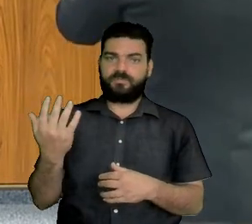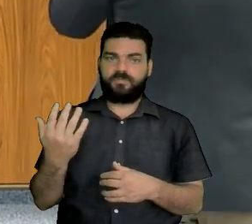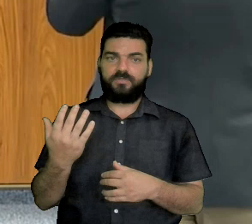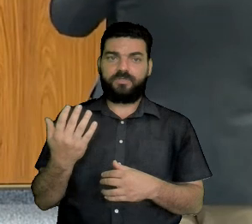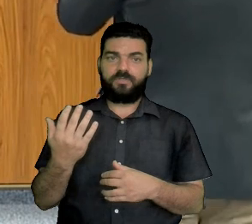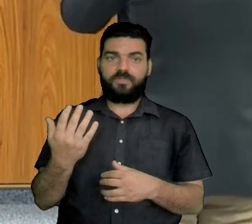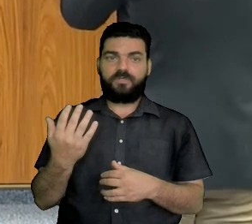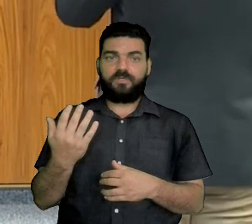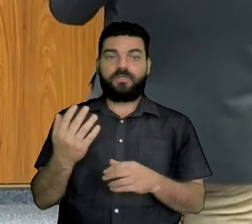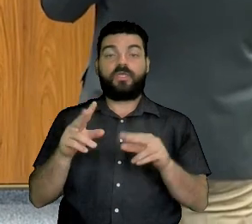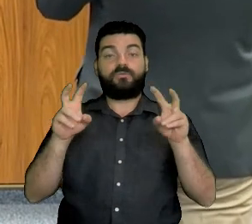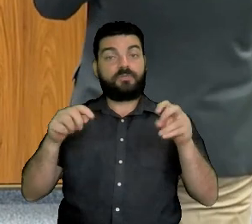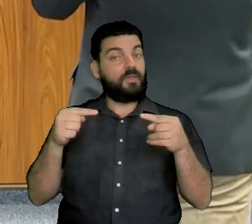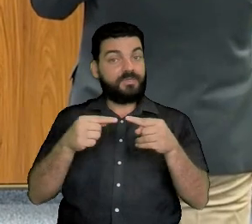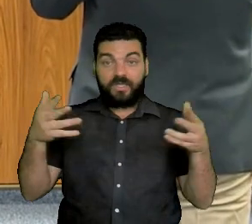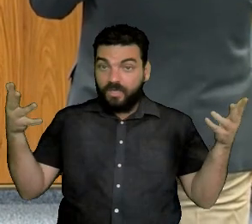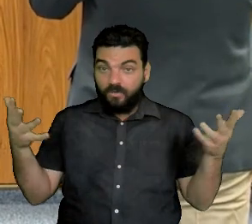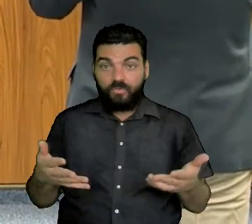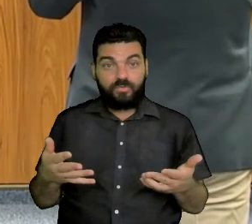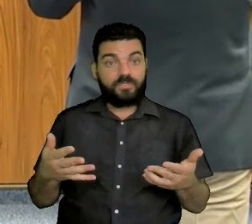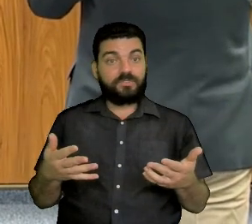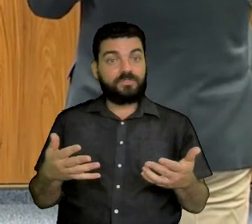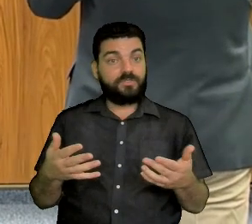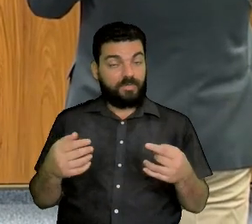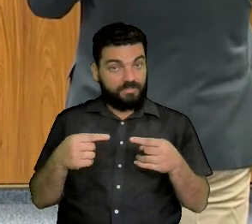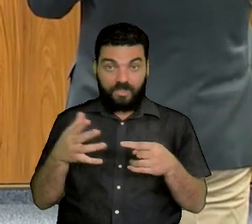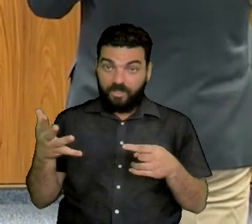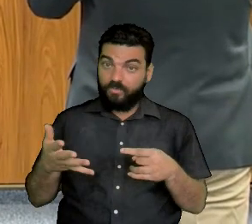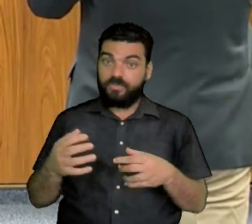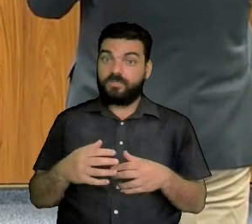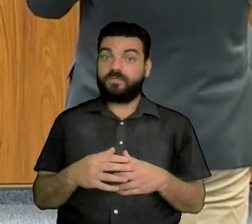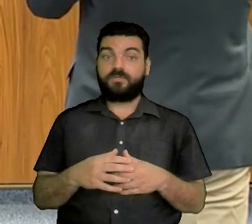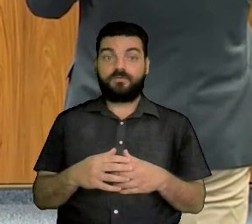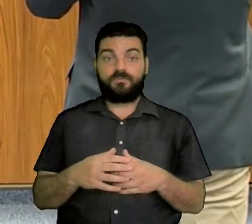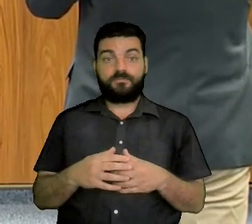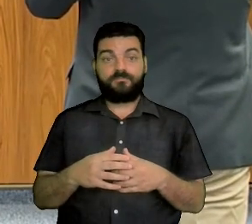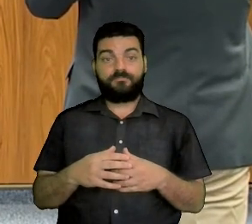não só do presente, no que tange a